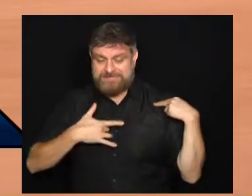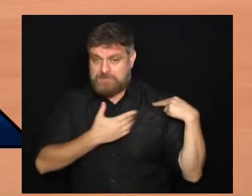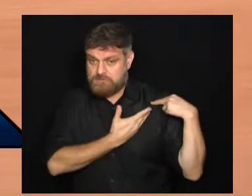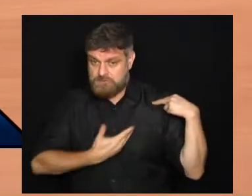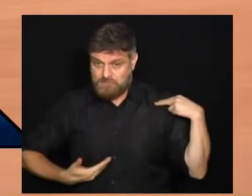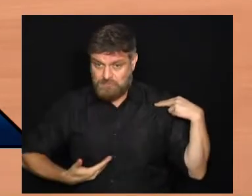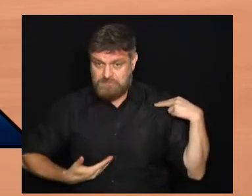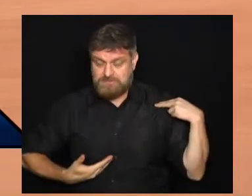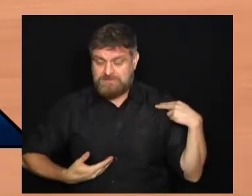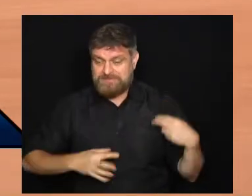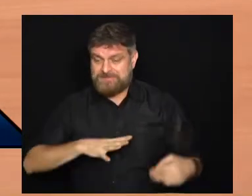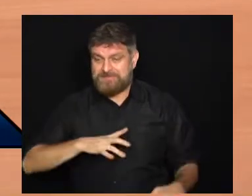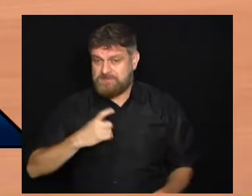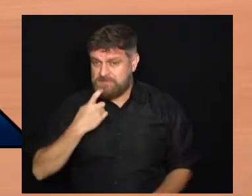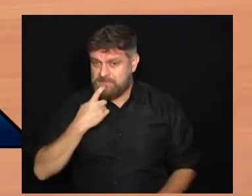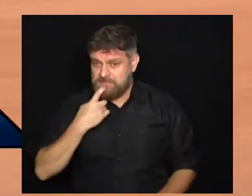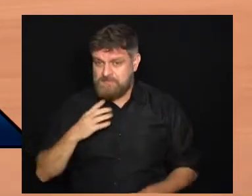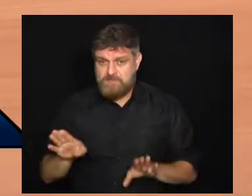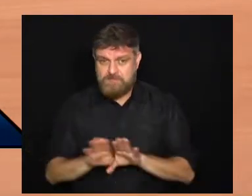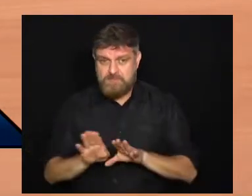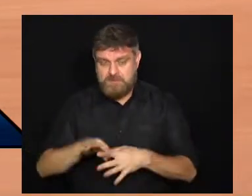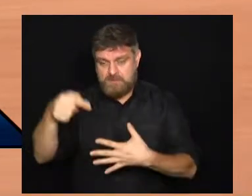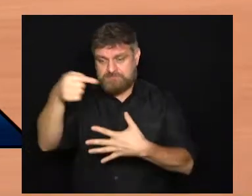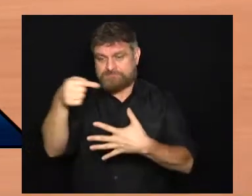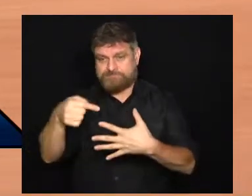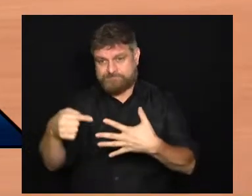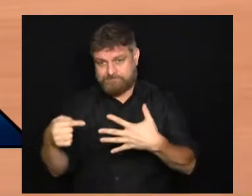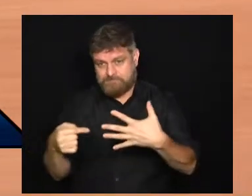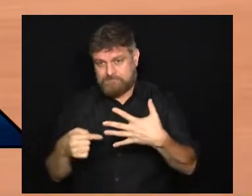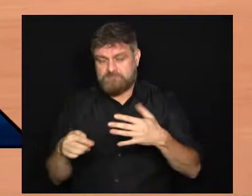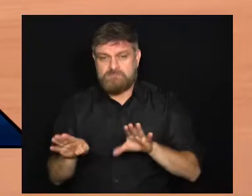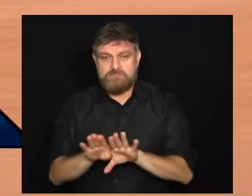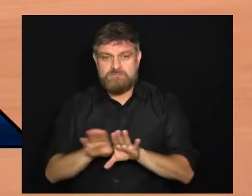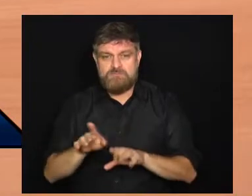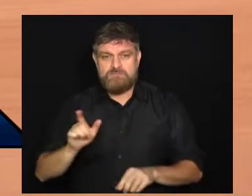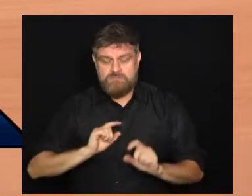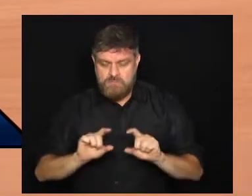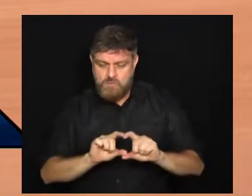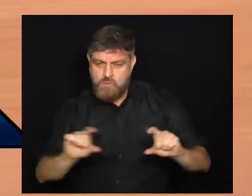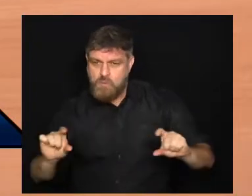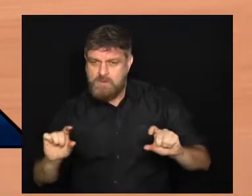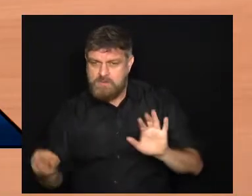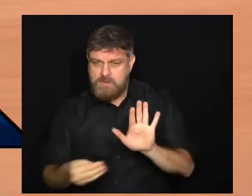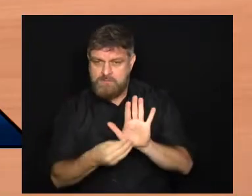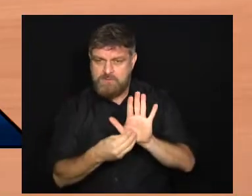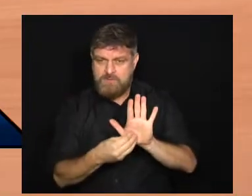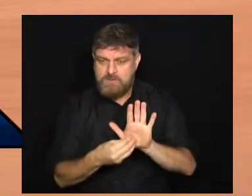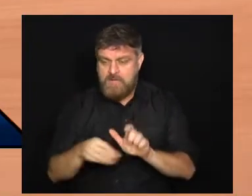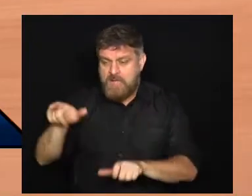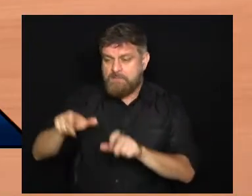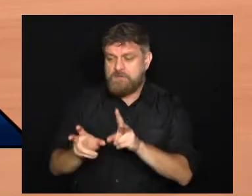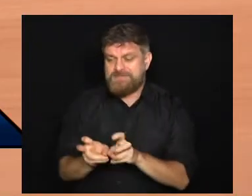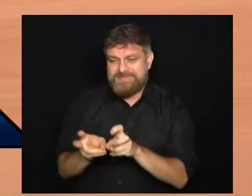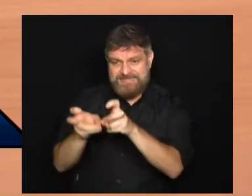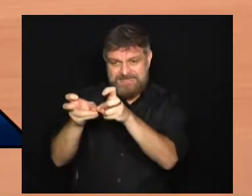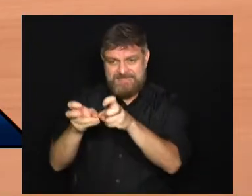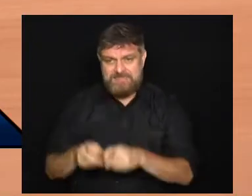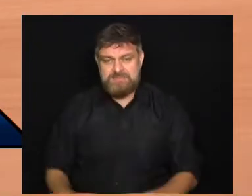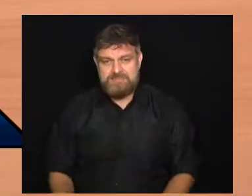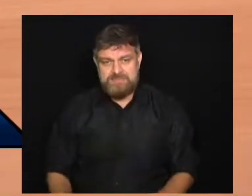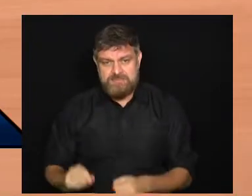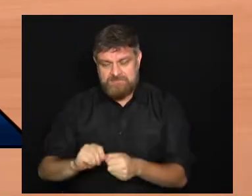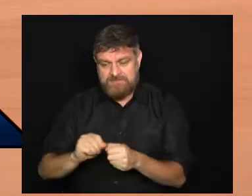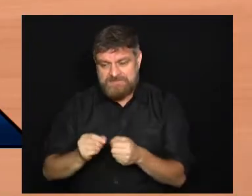além disso, nós temos outros itens na pauta, né? Tem um item que tinha sido colocado, que era o acesso dos pacientes com câncer e